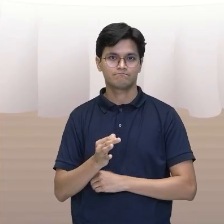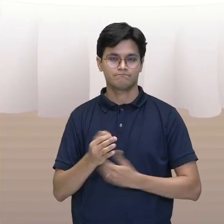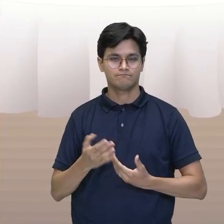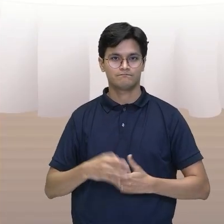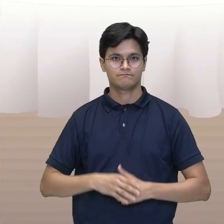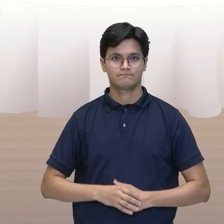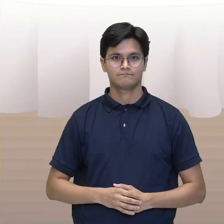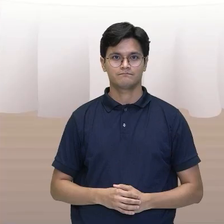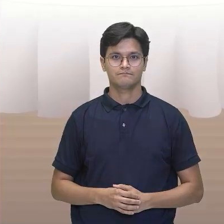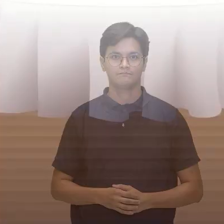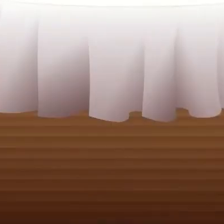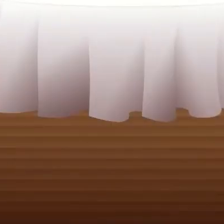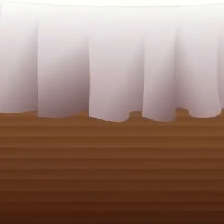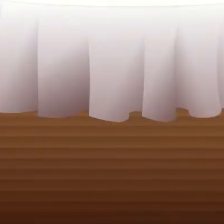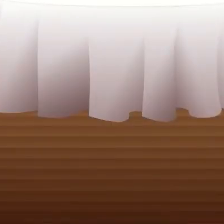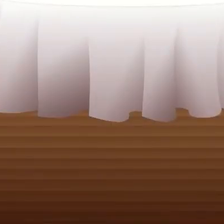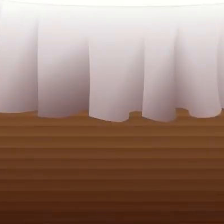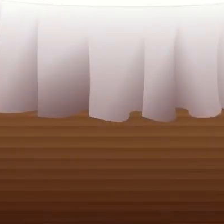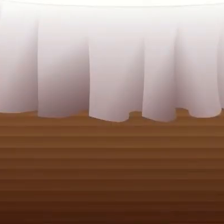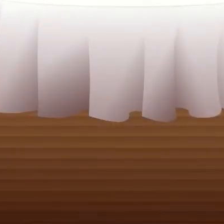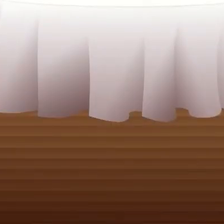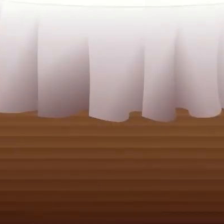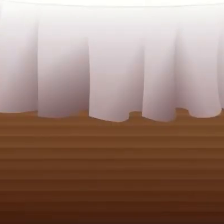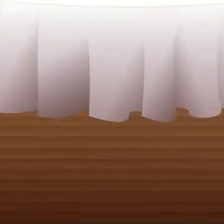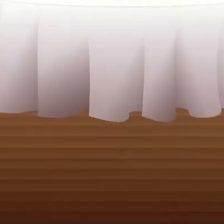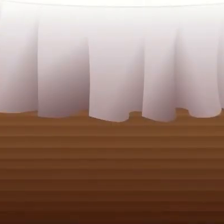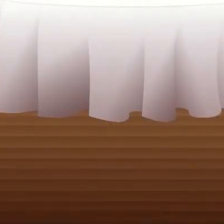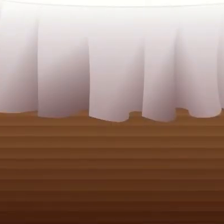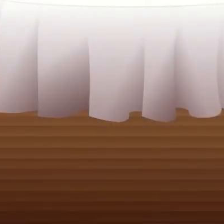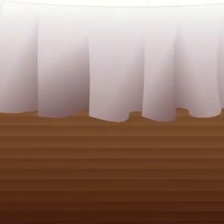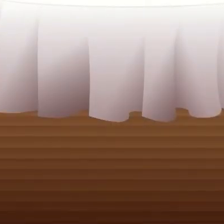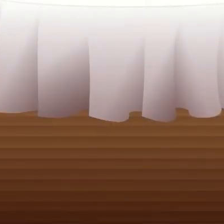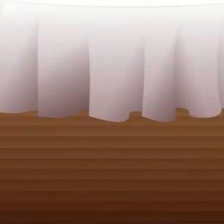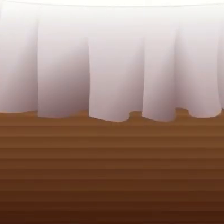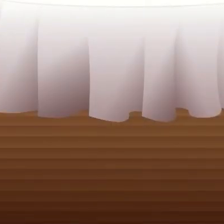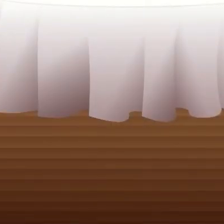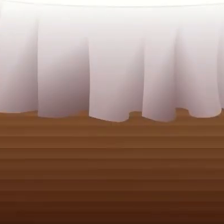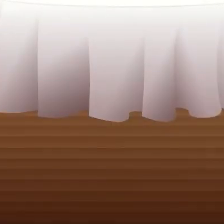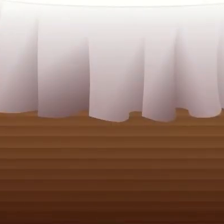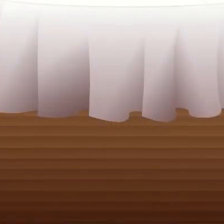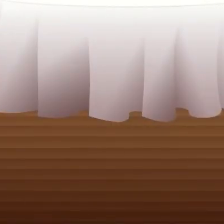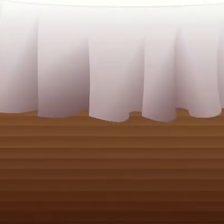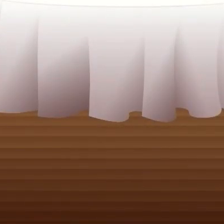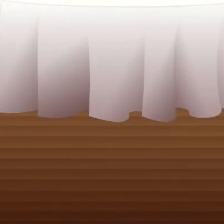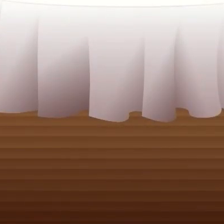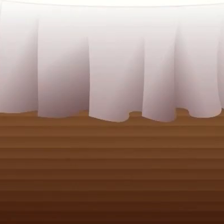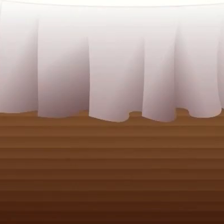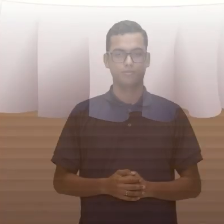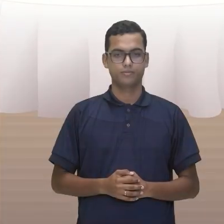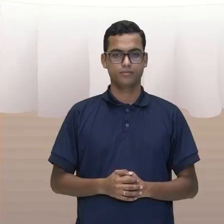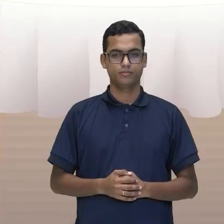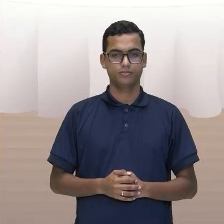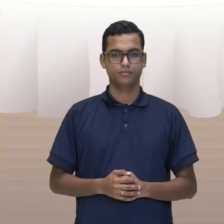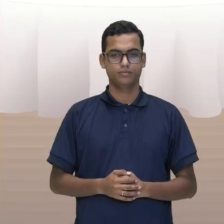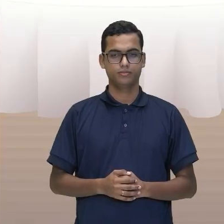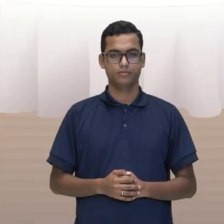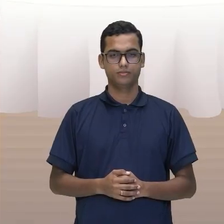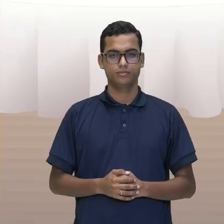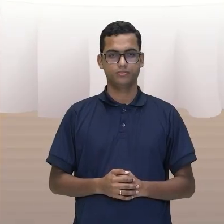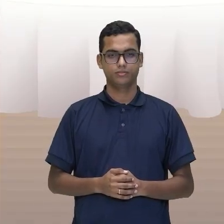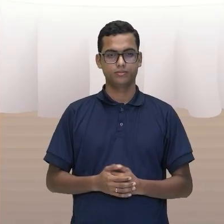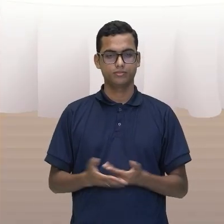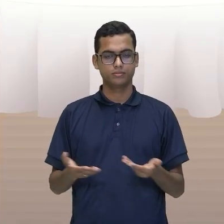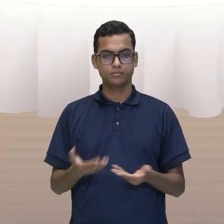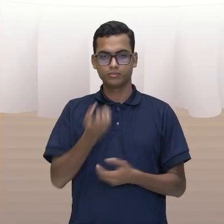aqui está perguntando. Vamos lá? Good evening. Bom, ela está me chamando a atenção. Good evening,